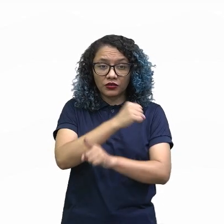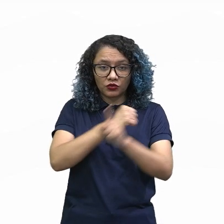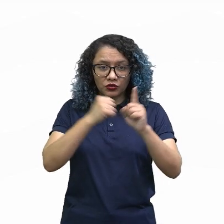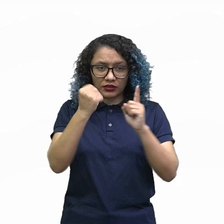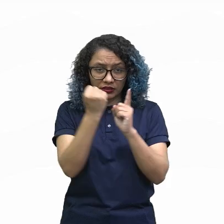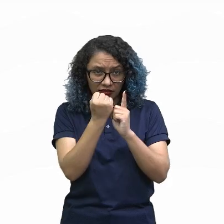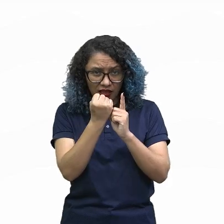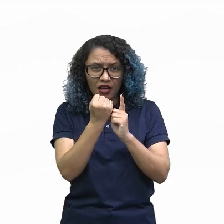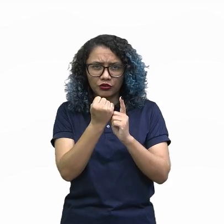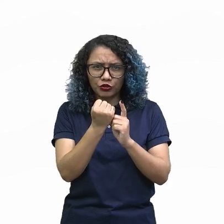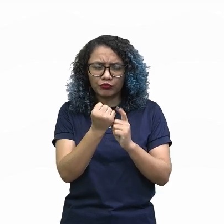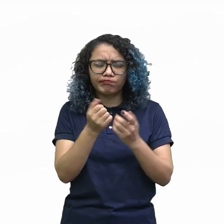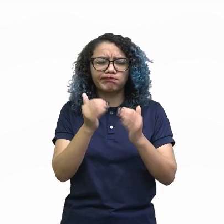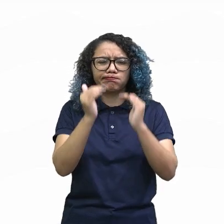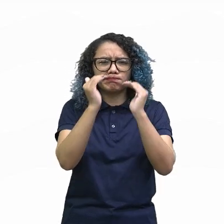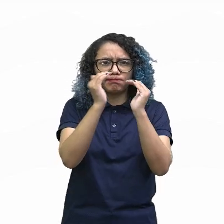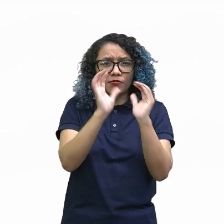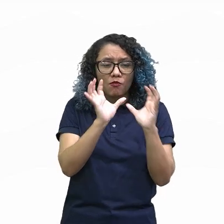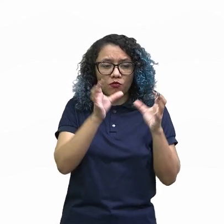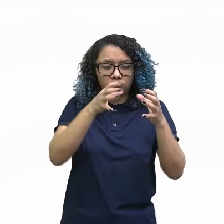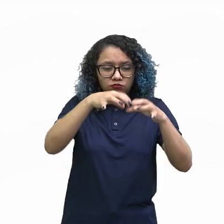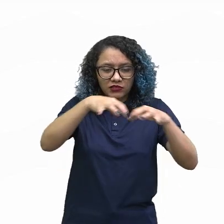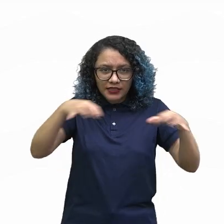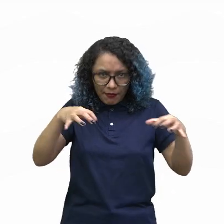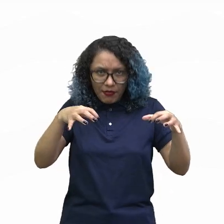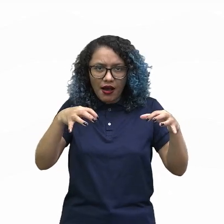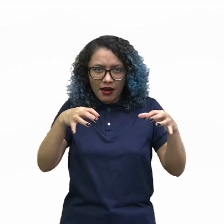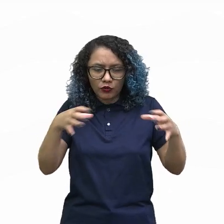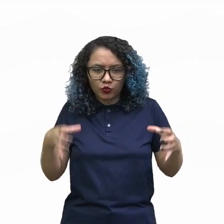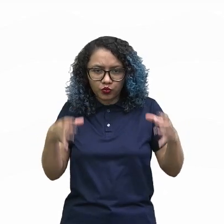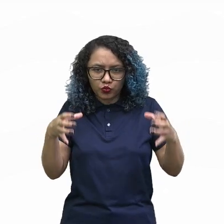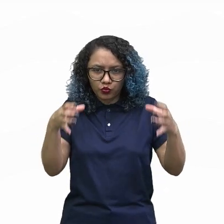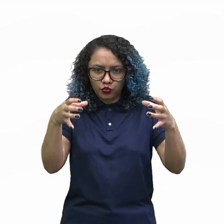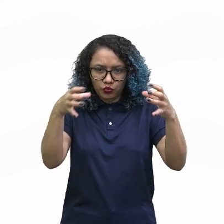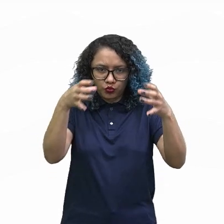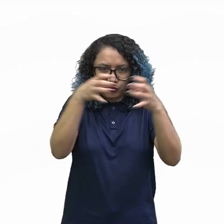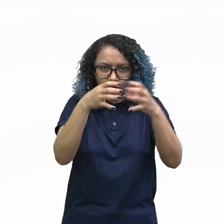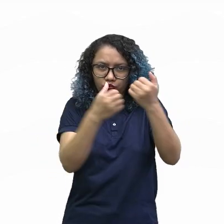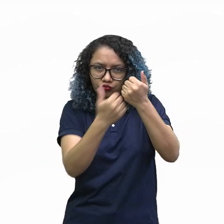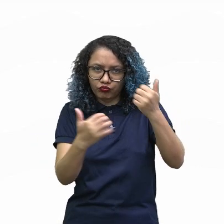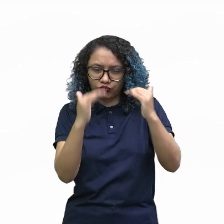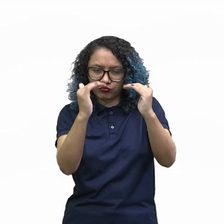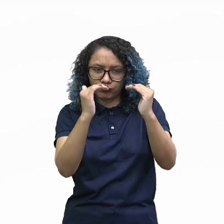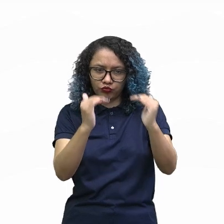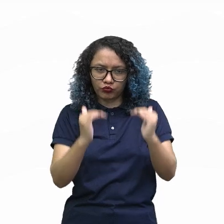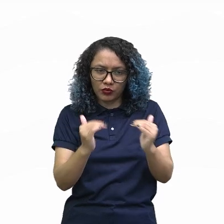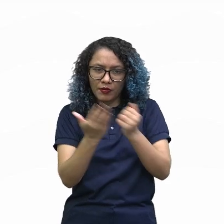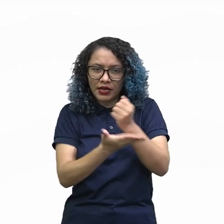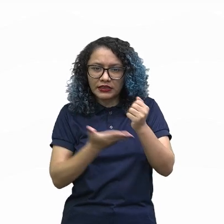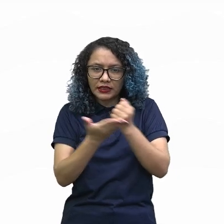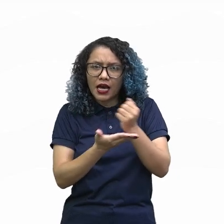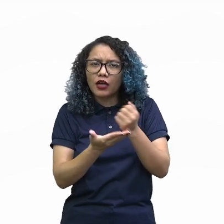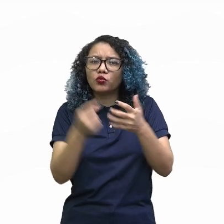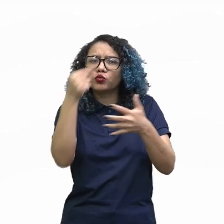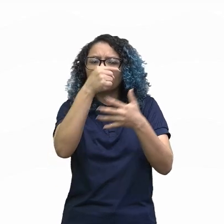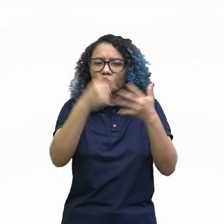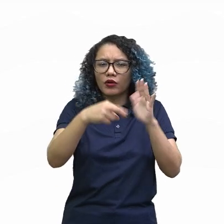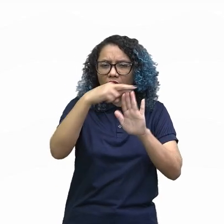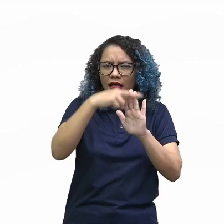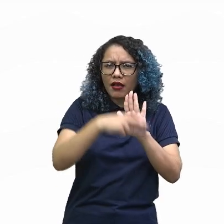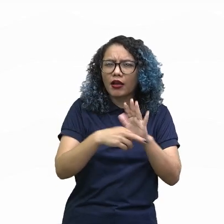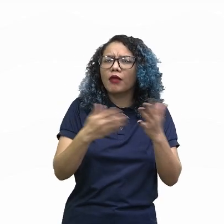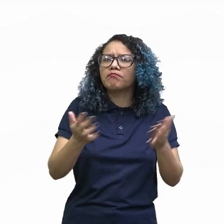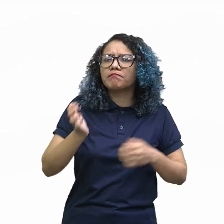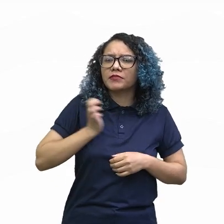em camadas ou estratos hierárquicos, baseados em critérios como riqueza,